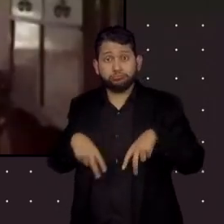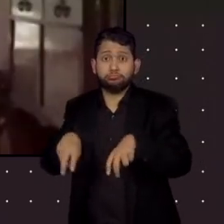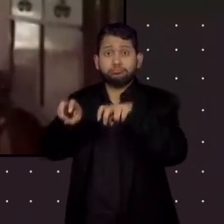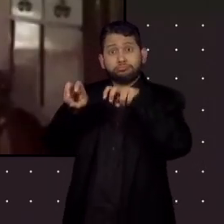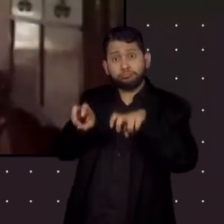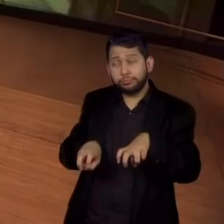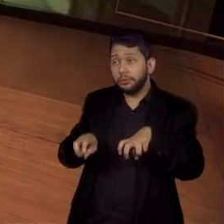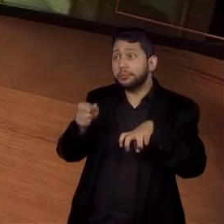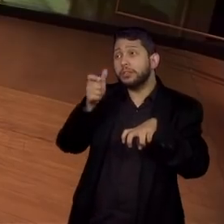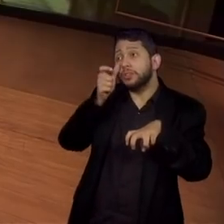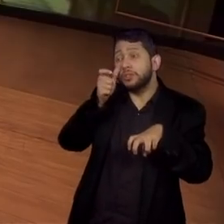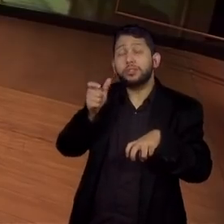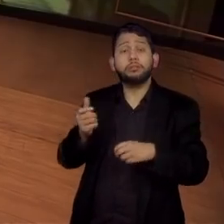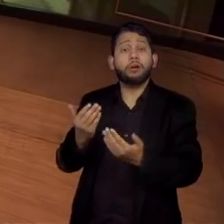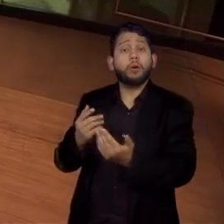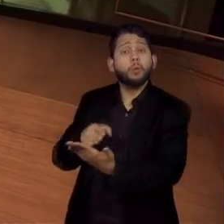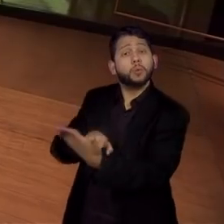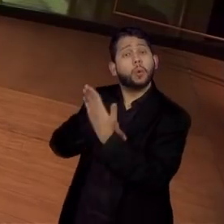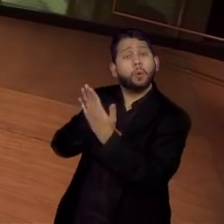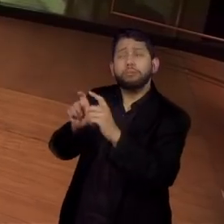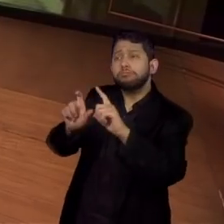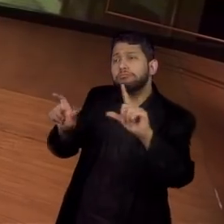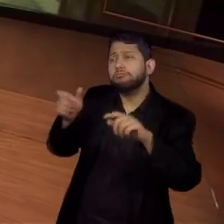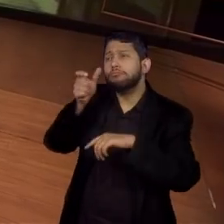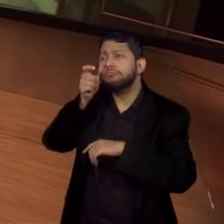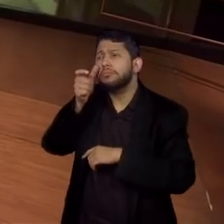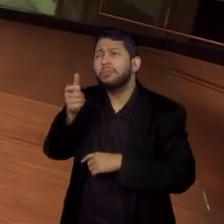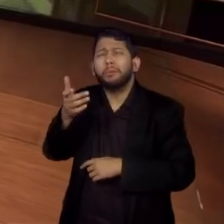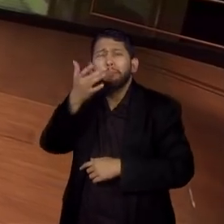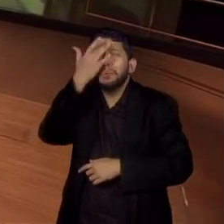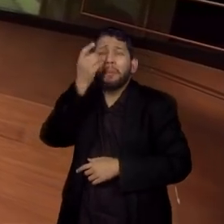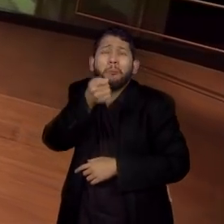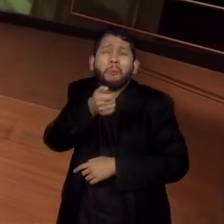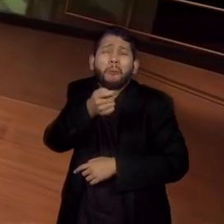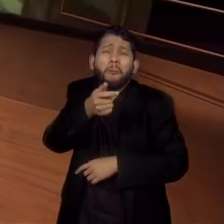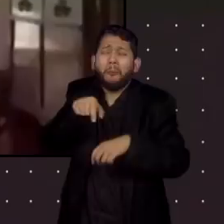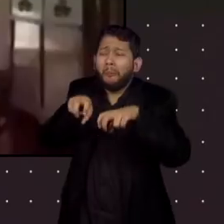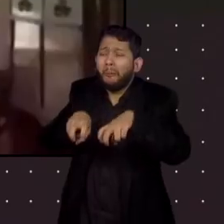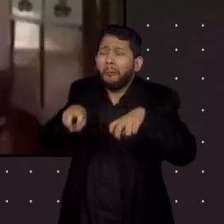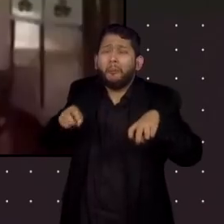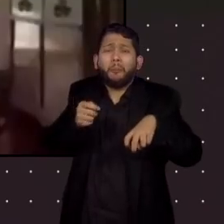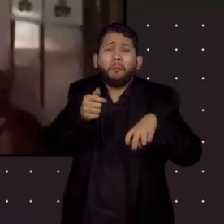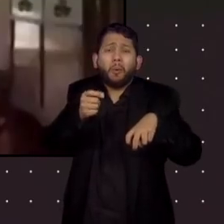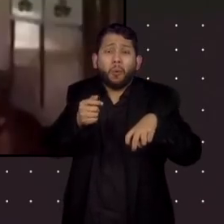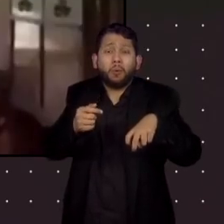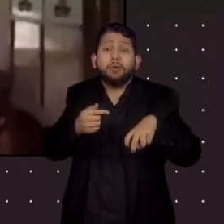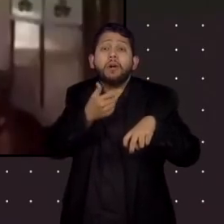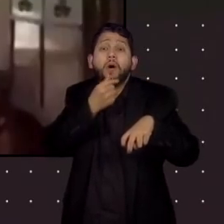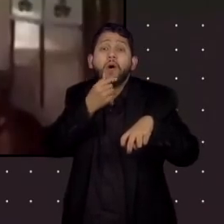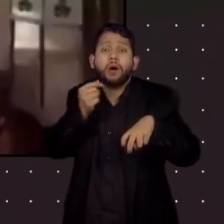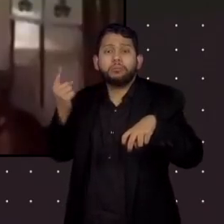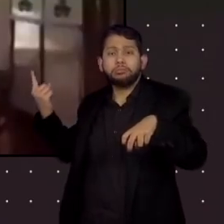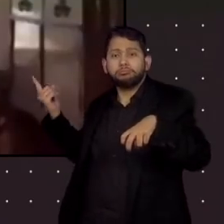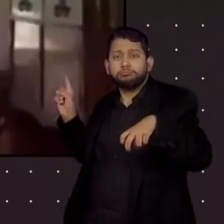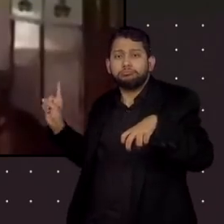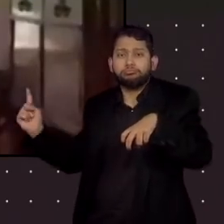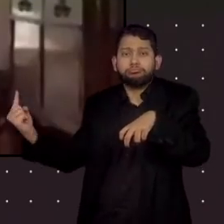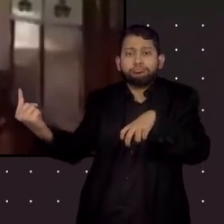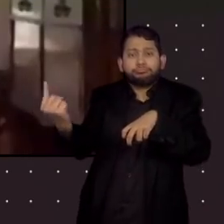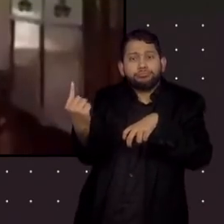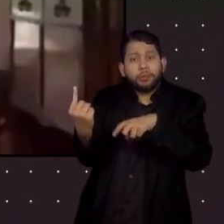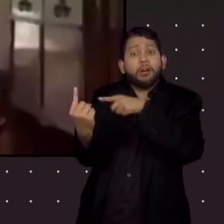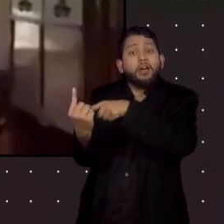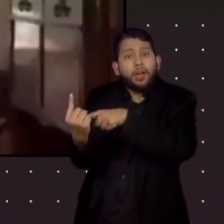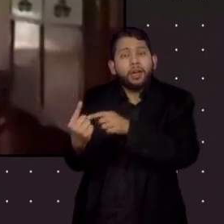e começou o espetáculo com um pouquíssimo público, e entrou um rapaz cantando com violão,